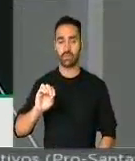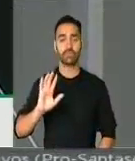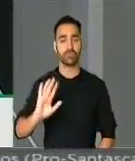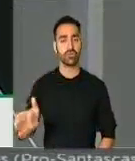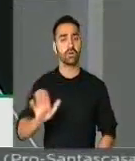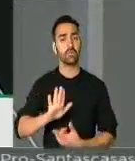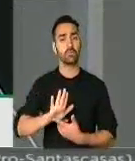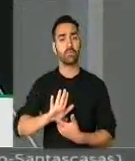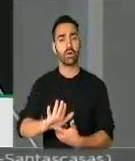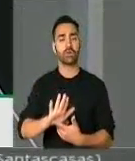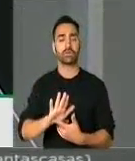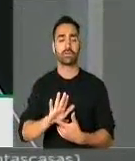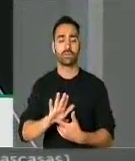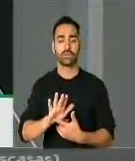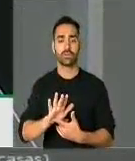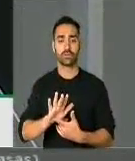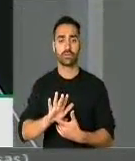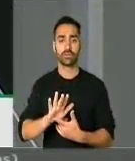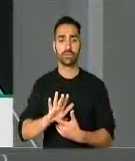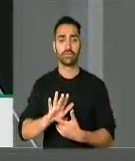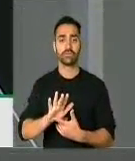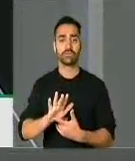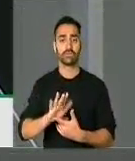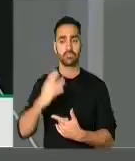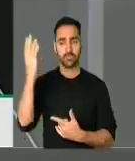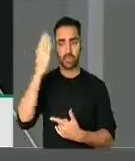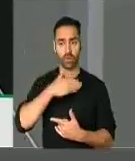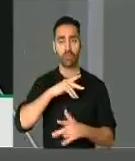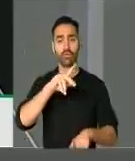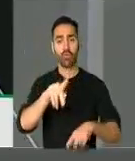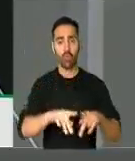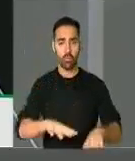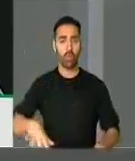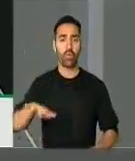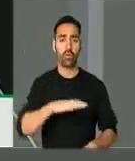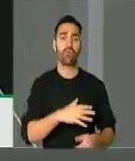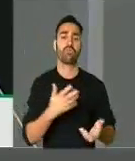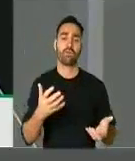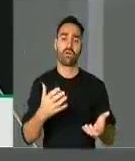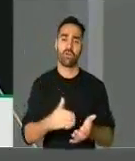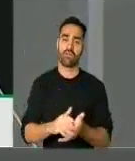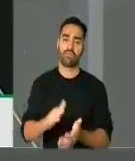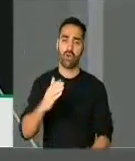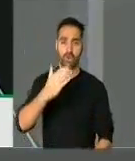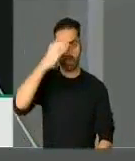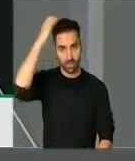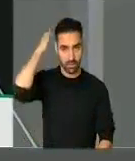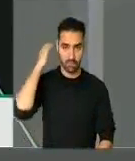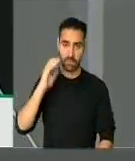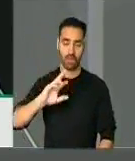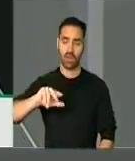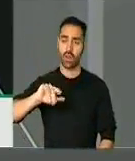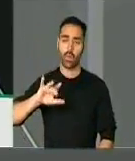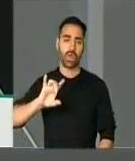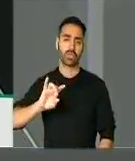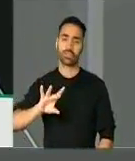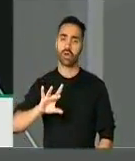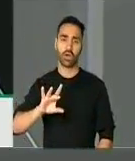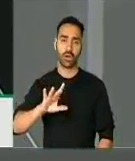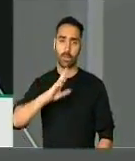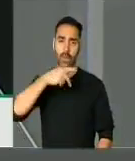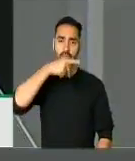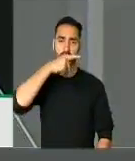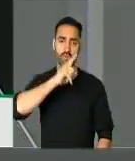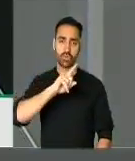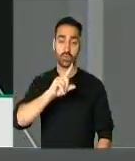demonstração de que é o povo mesmo quem quer fora Temer. Não são apenas os partidos políticos. Mais